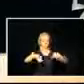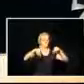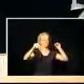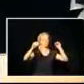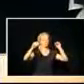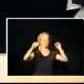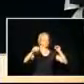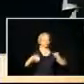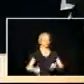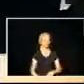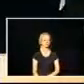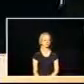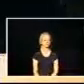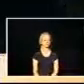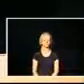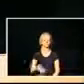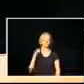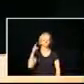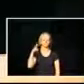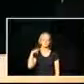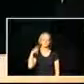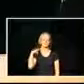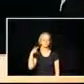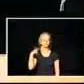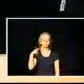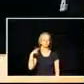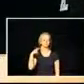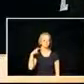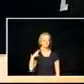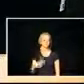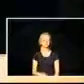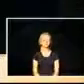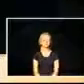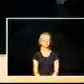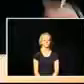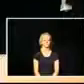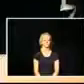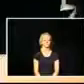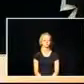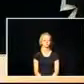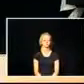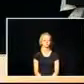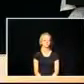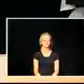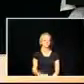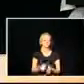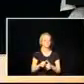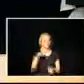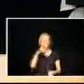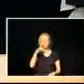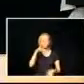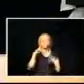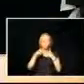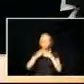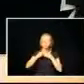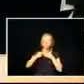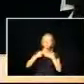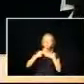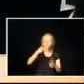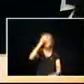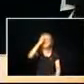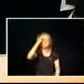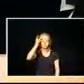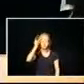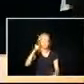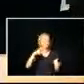e os nossos queridos vereadores. Quero dizer a vocês, estou vendo vários servidores da Unital, eu acho que esse